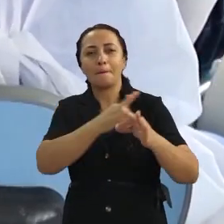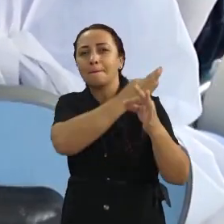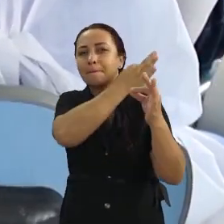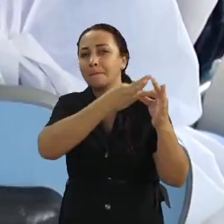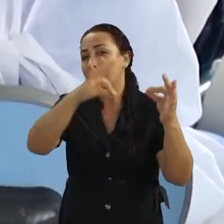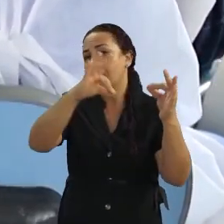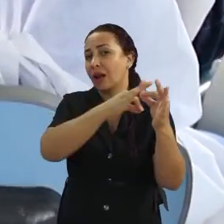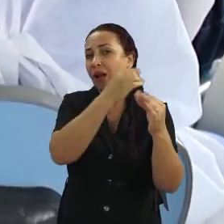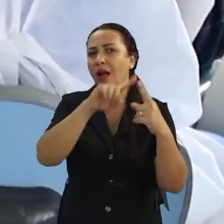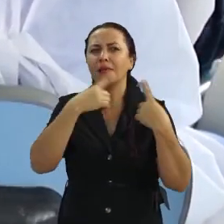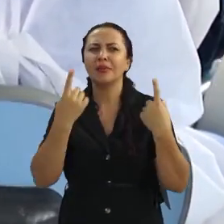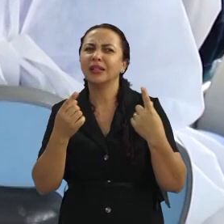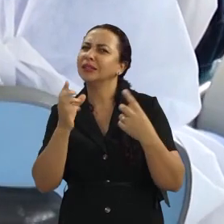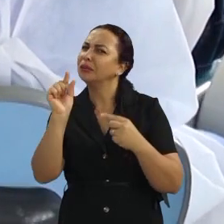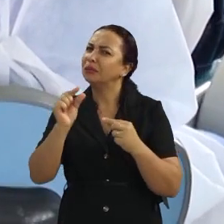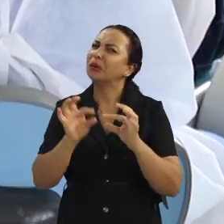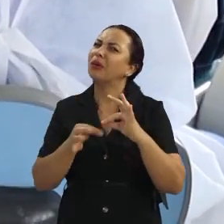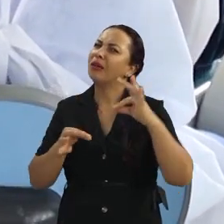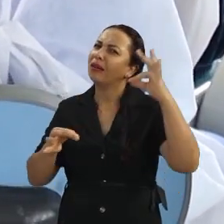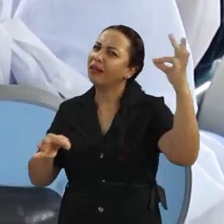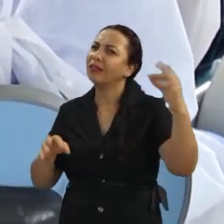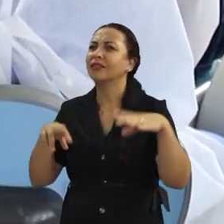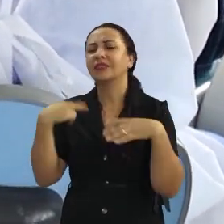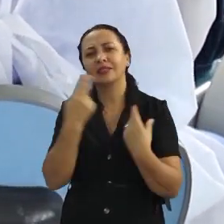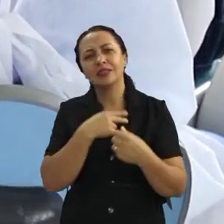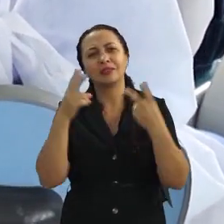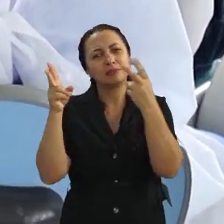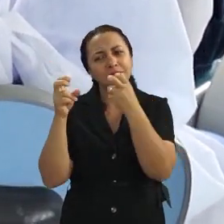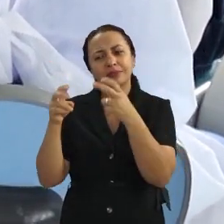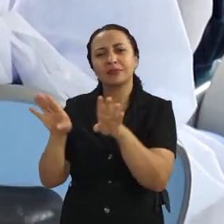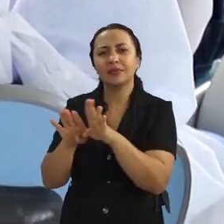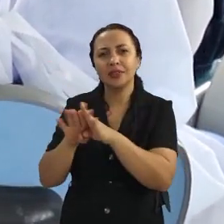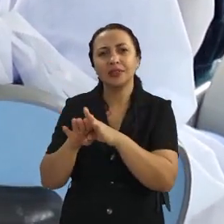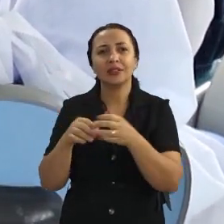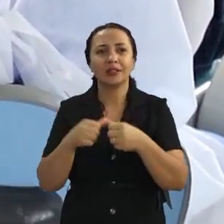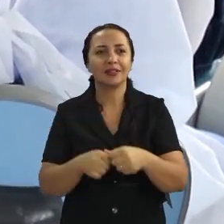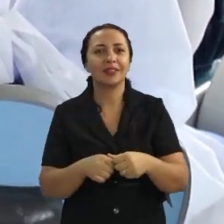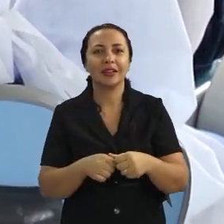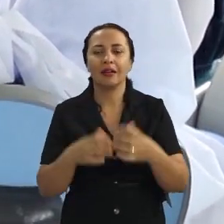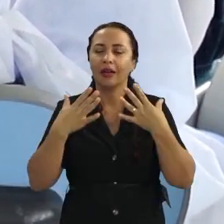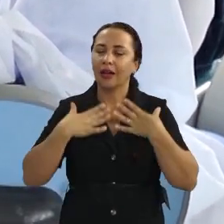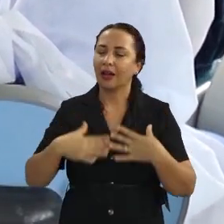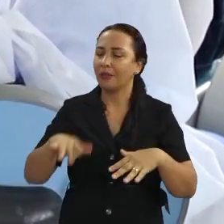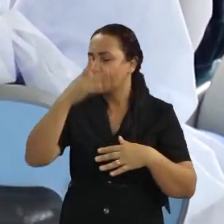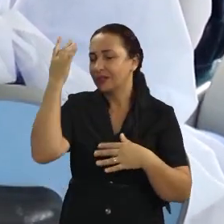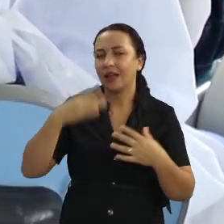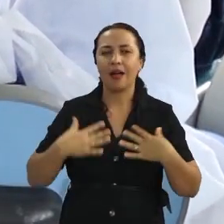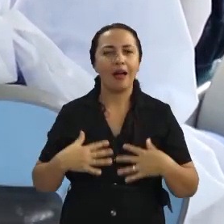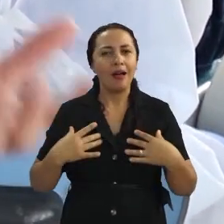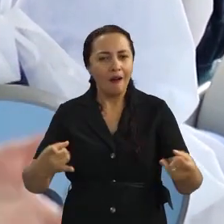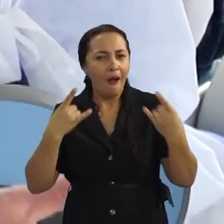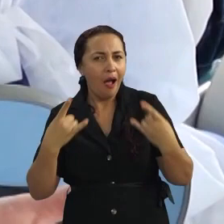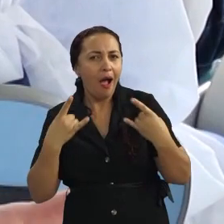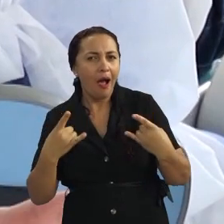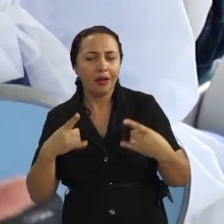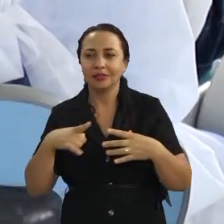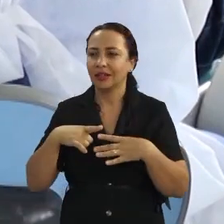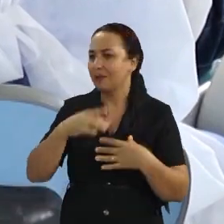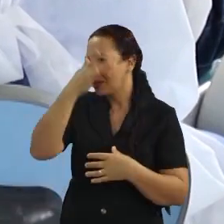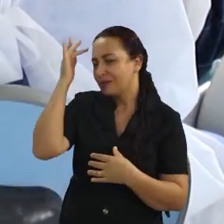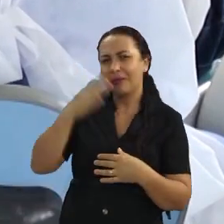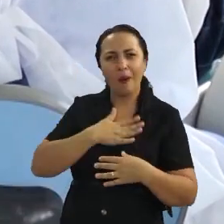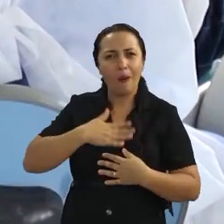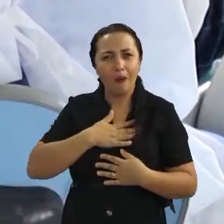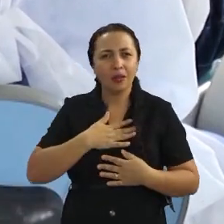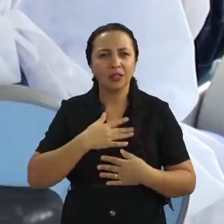clássica é uma realidade um tanto distante e nós percebemos também eu tenho pacientes que ficam calmos com Rock and Roll eu tenho gente que gosta de